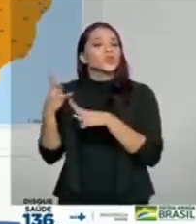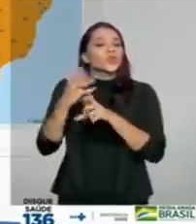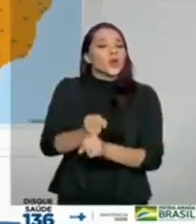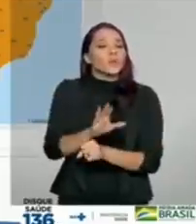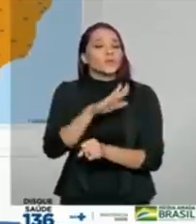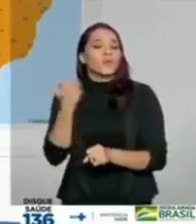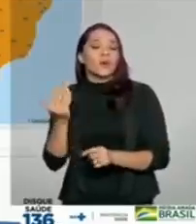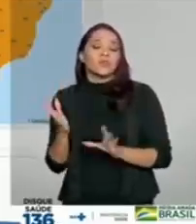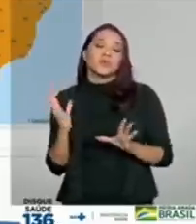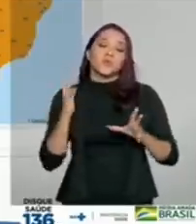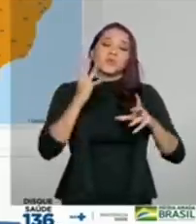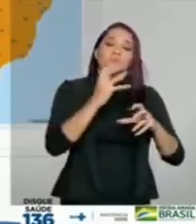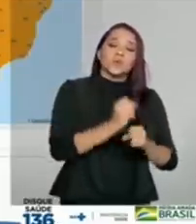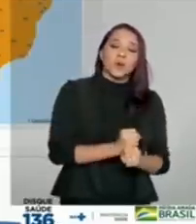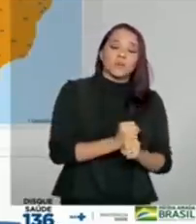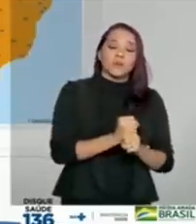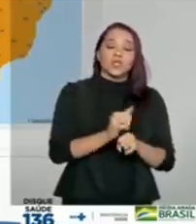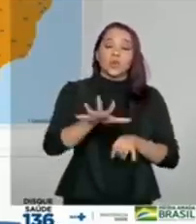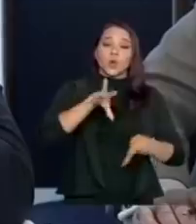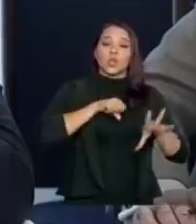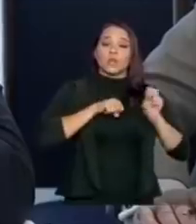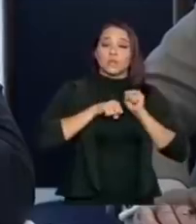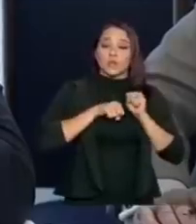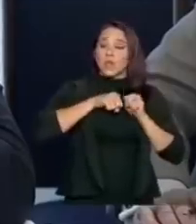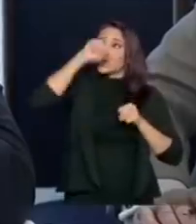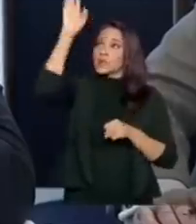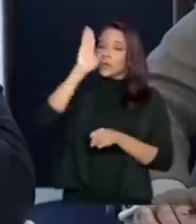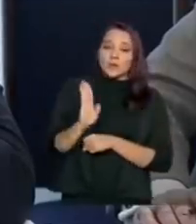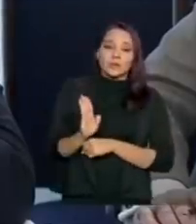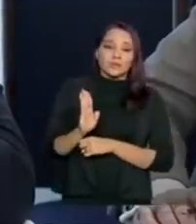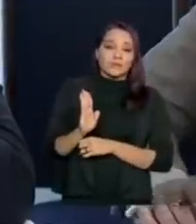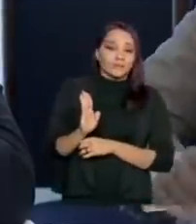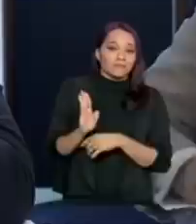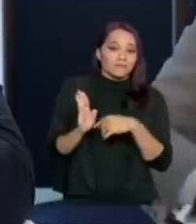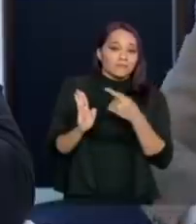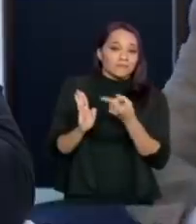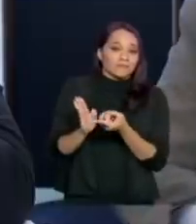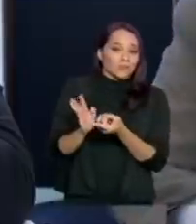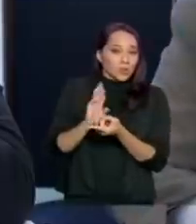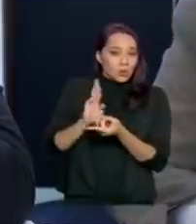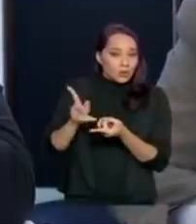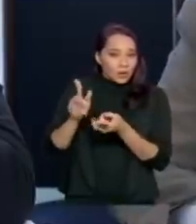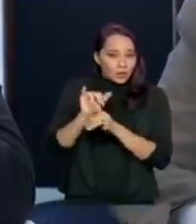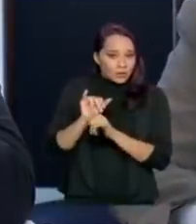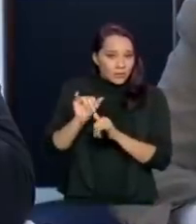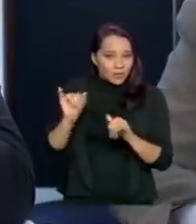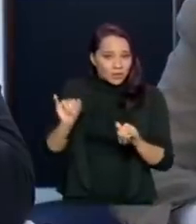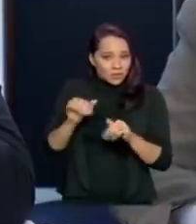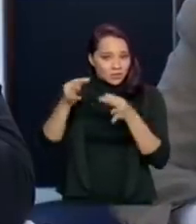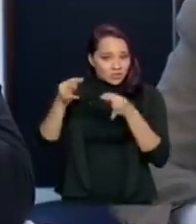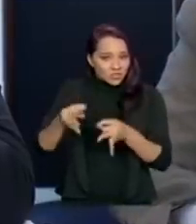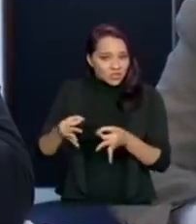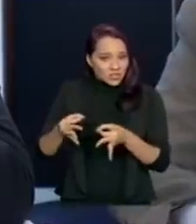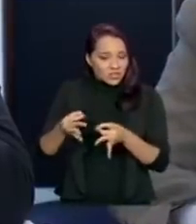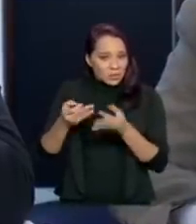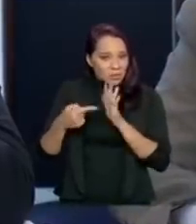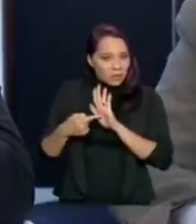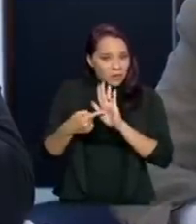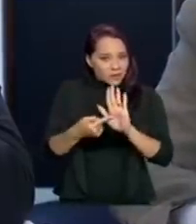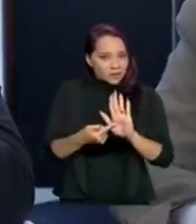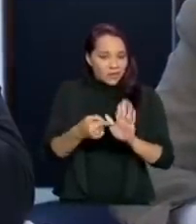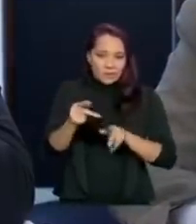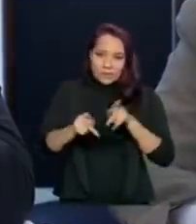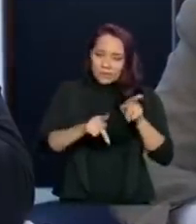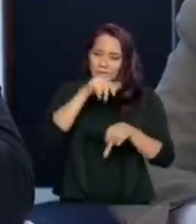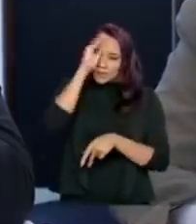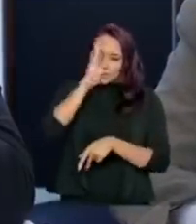acumulados de contaminados do Brasil, não era uma informação digna para apresentar para o povo